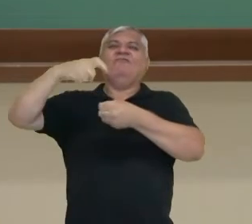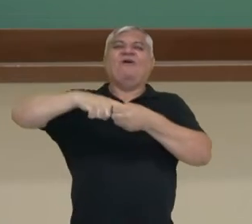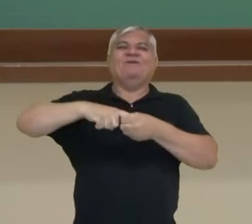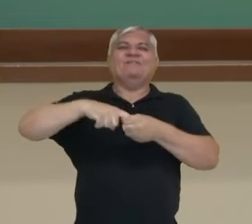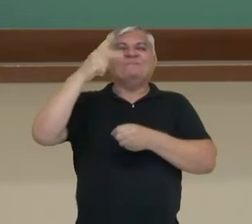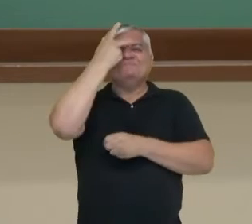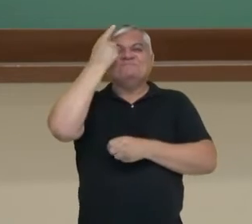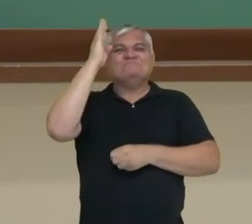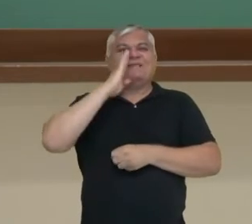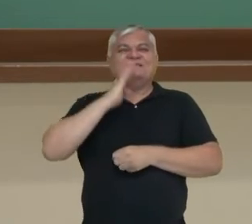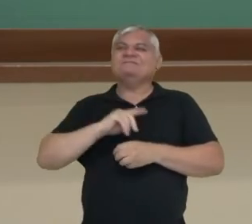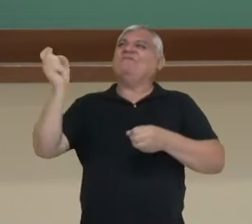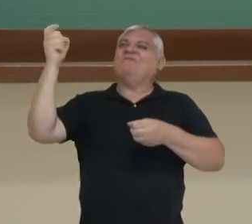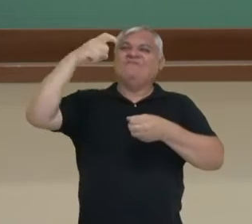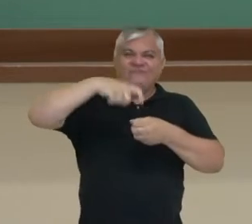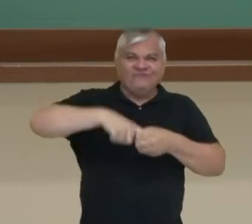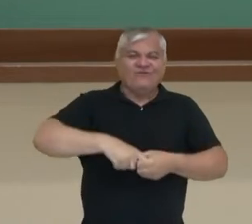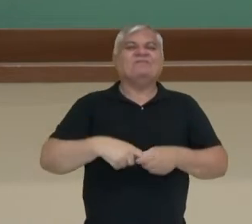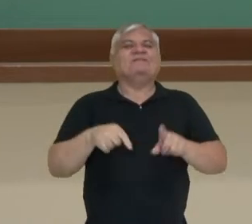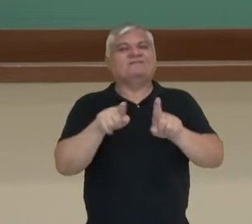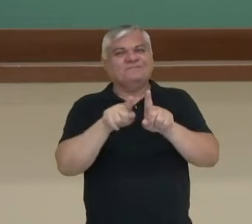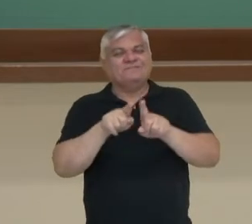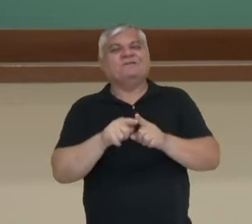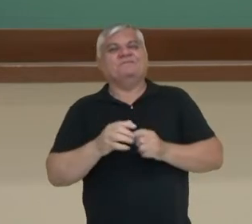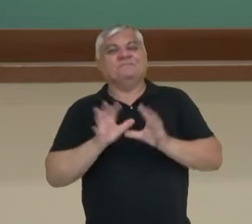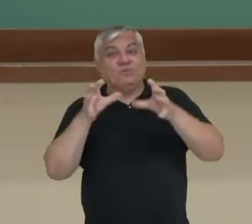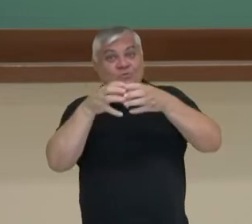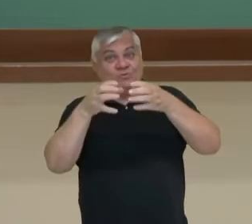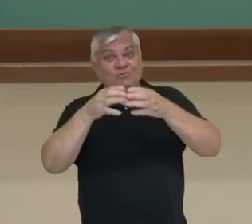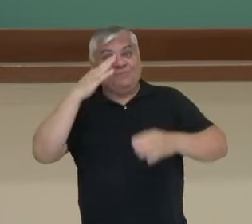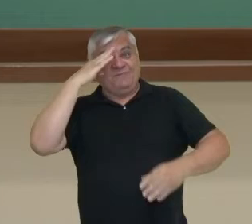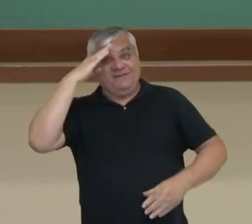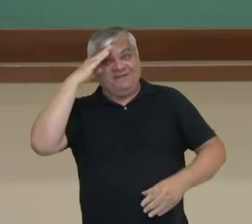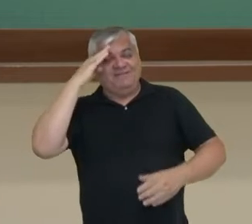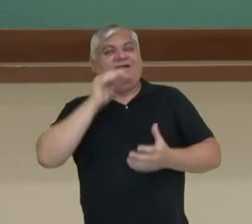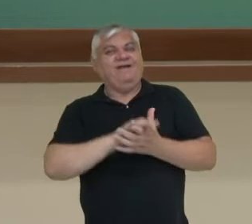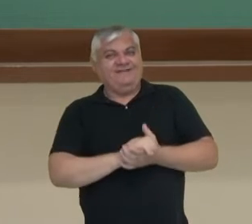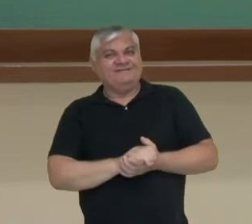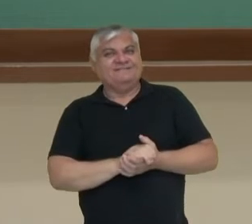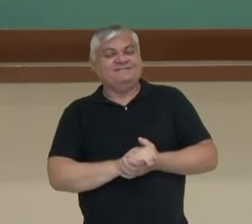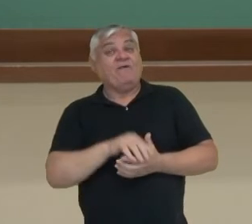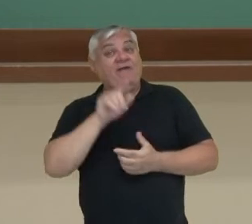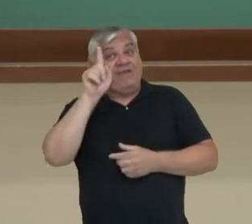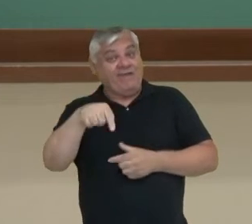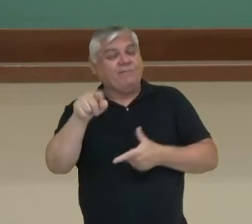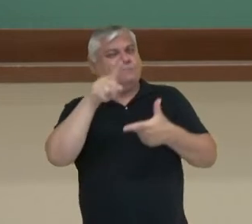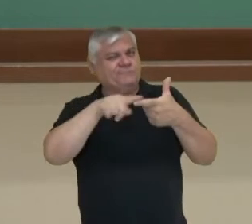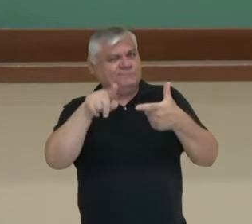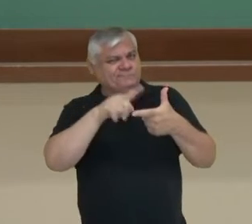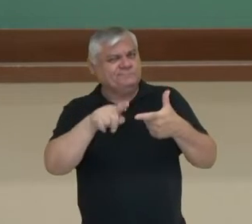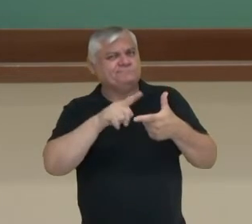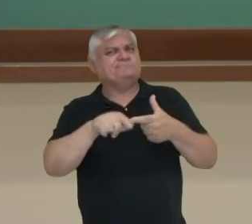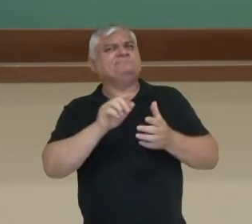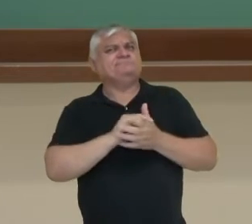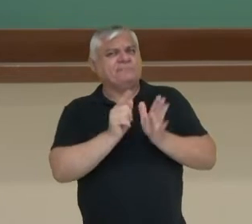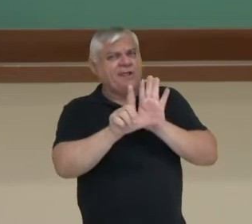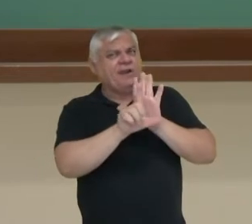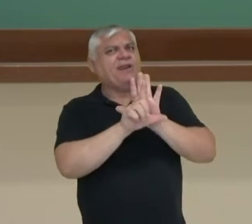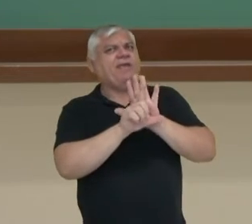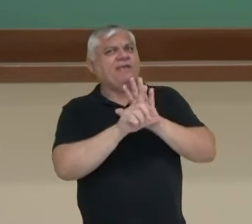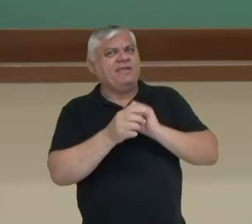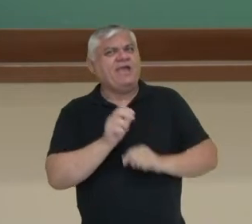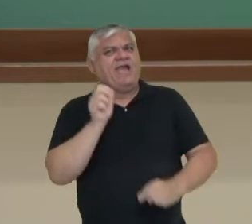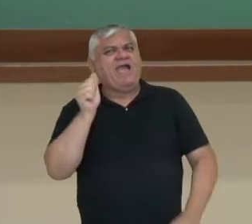também beneficiou civis e militares acusados de crimes de tortura. Então, esse é um problema que você tem com a lei da anistia.